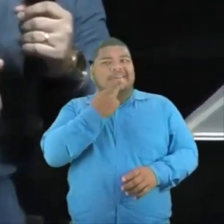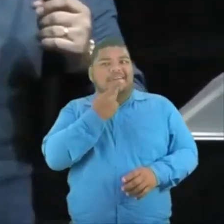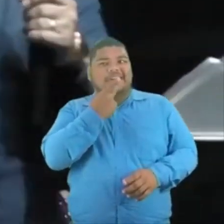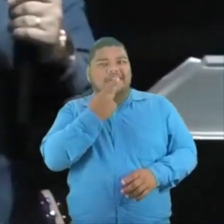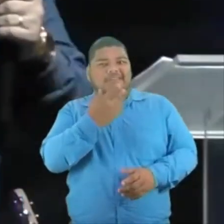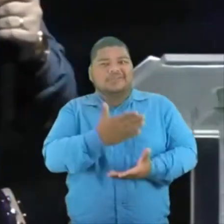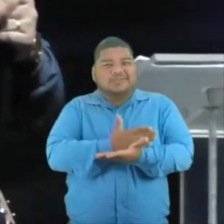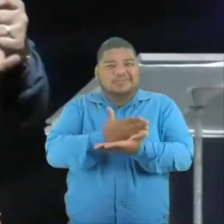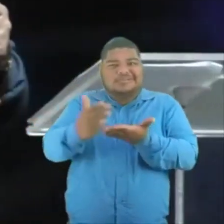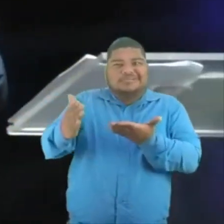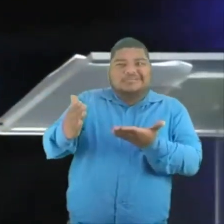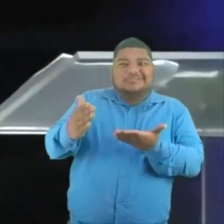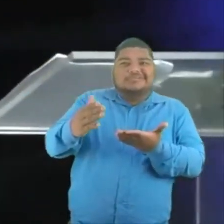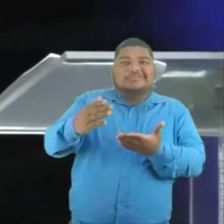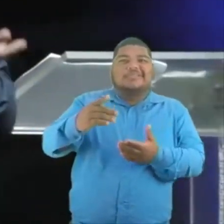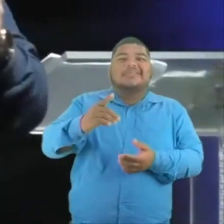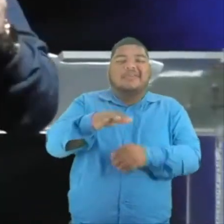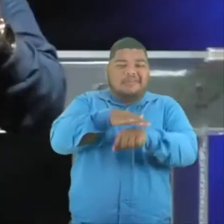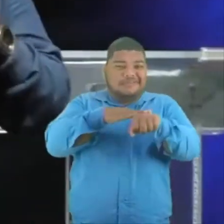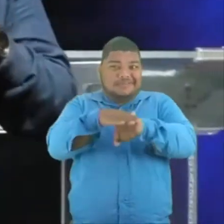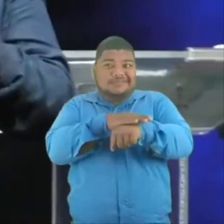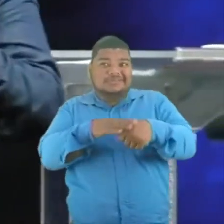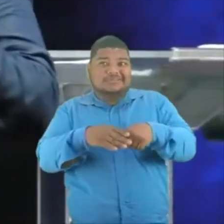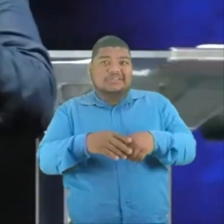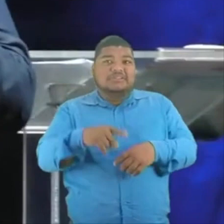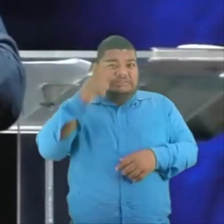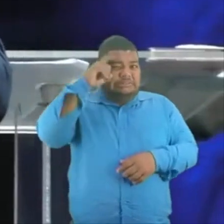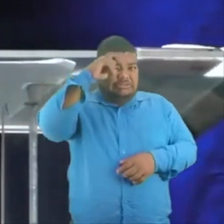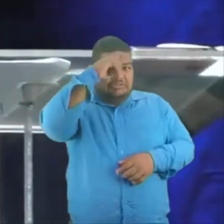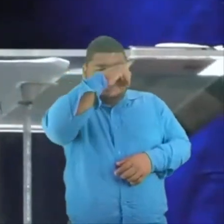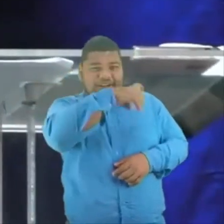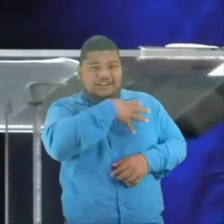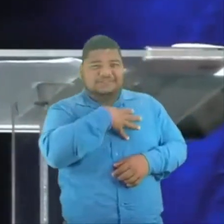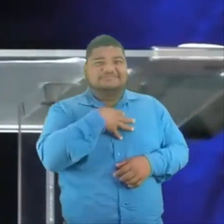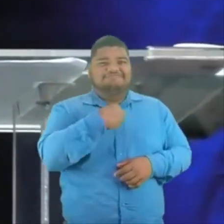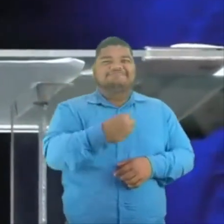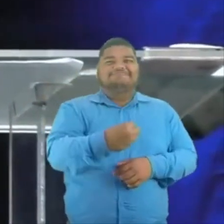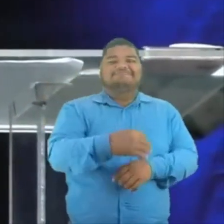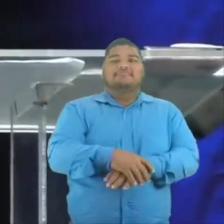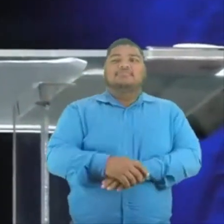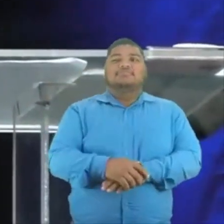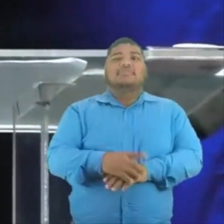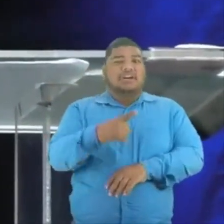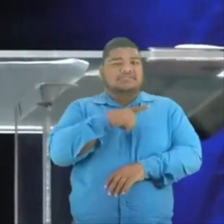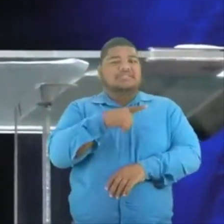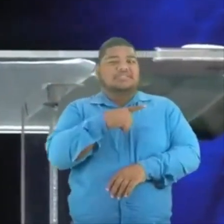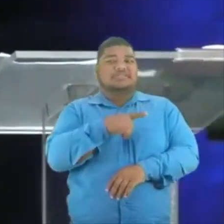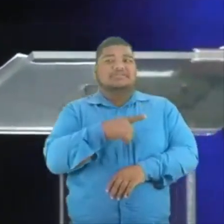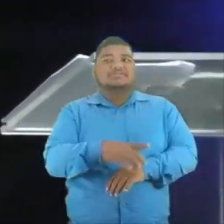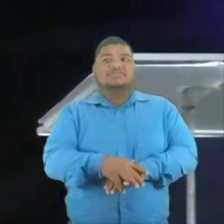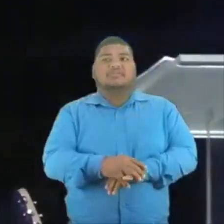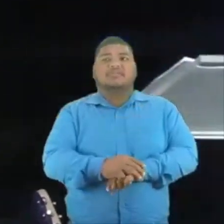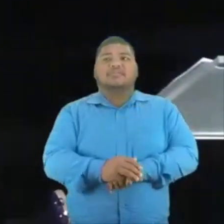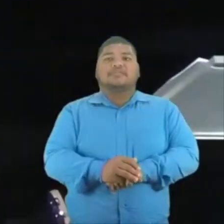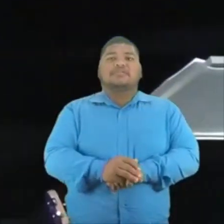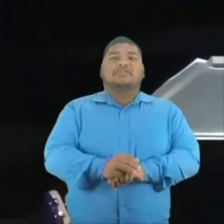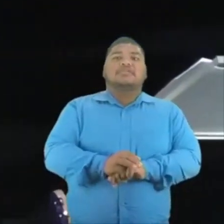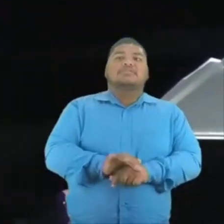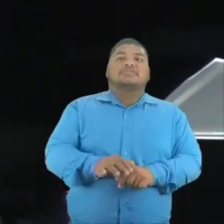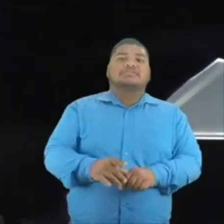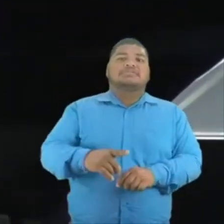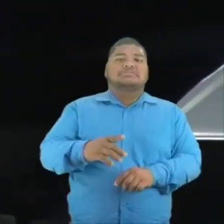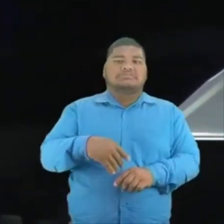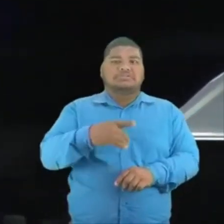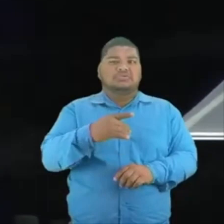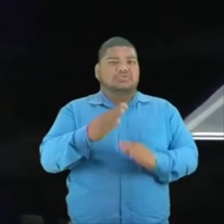nossa conversa, eu falava para o meu filho, dificuldades, meu filho, vai ter dificuldades. Recentemente você passou por uma na sua